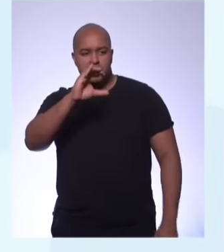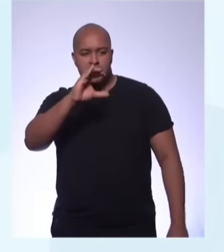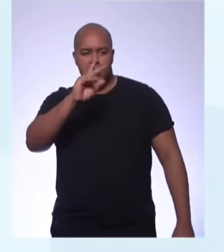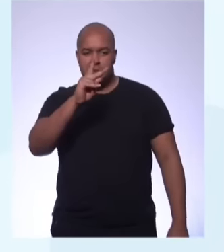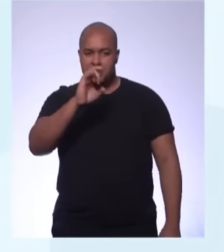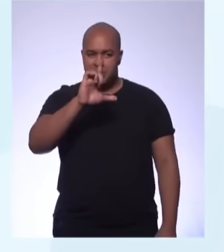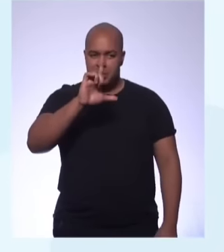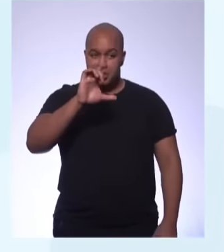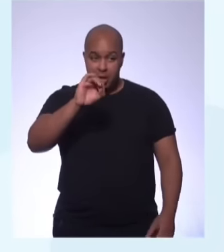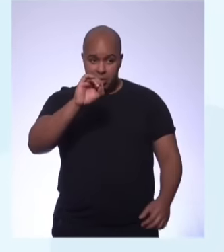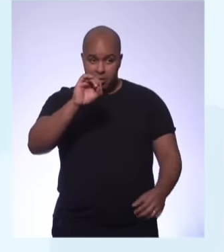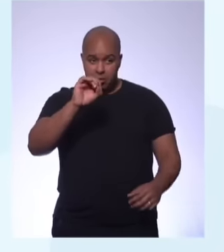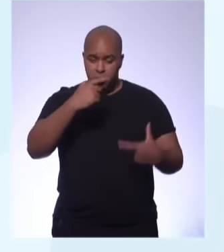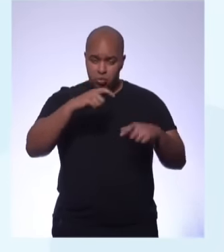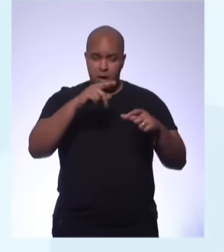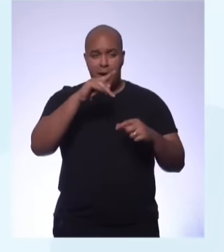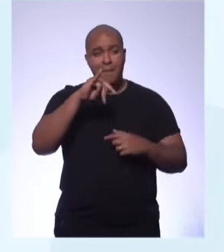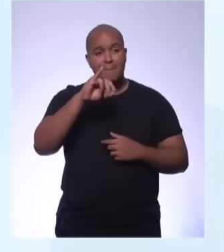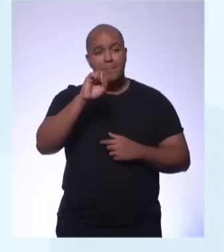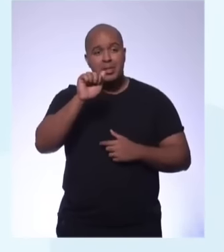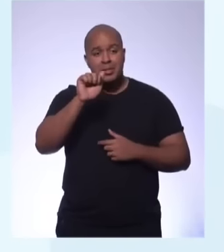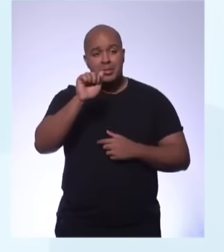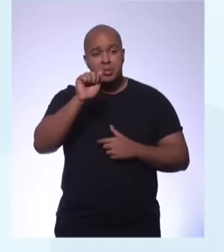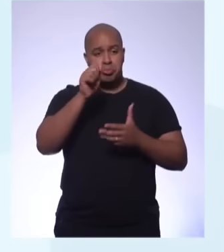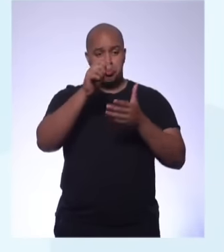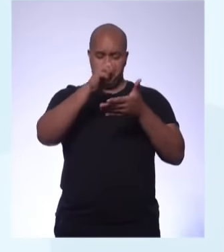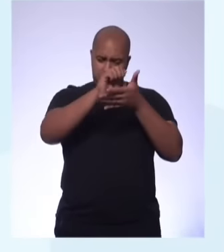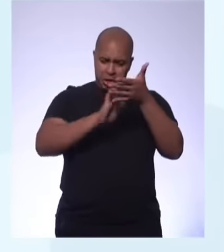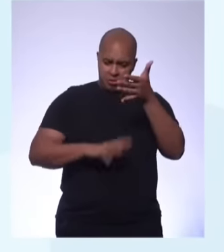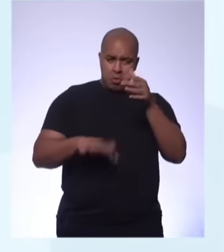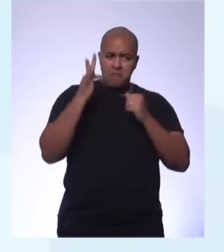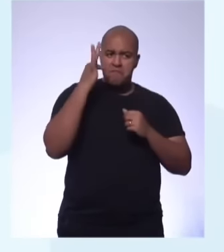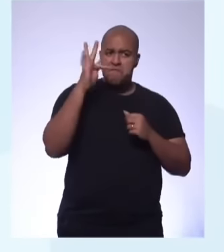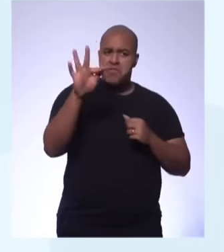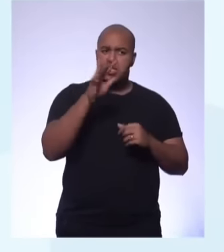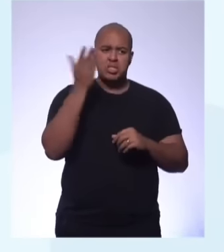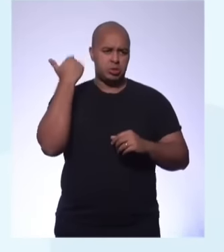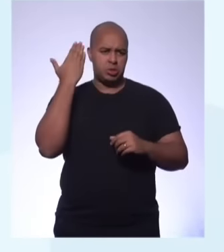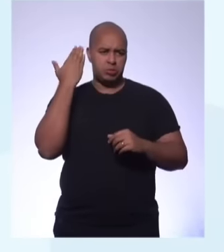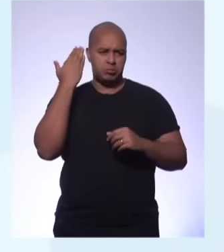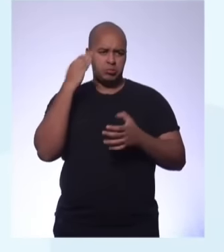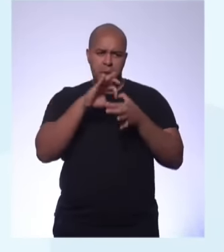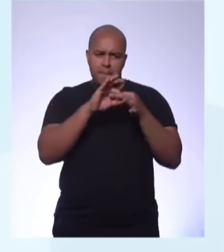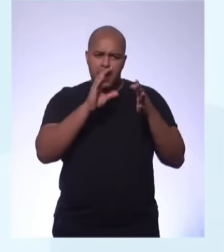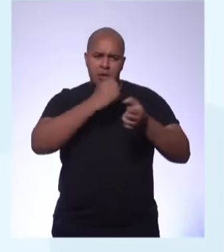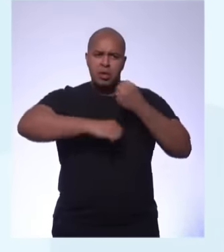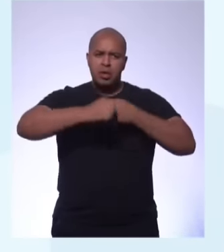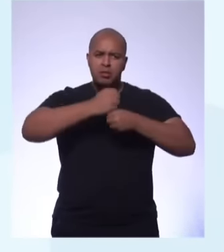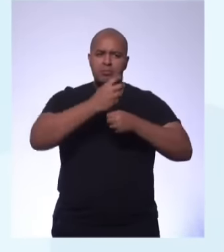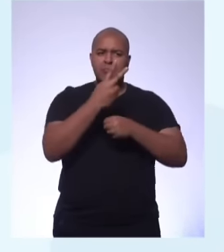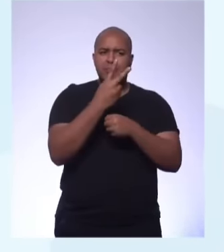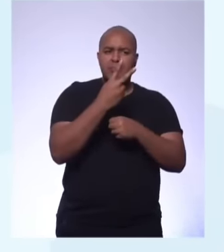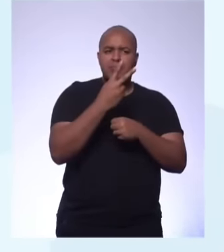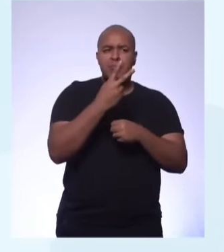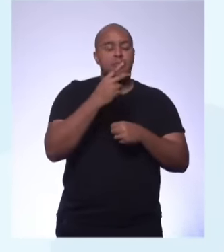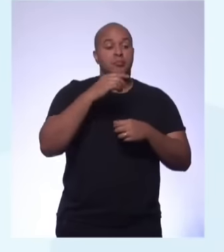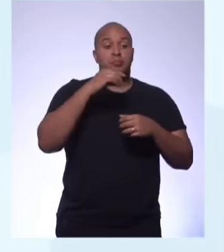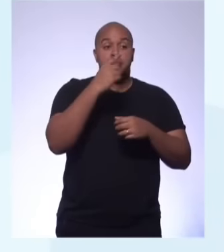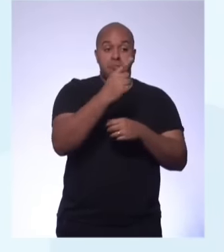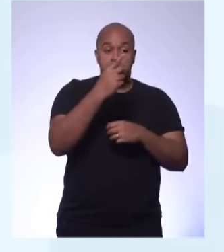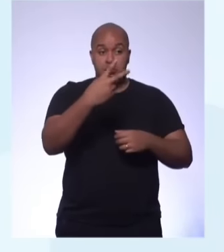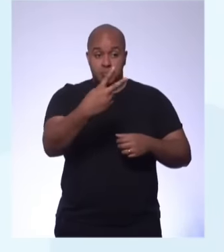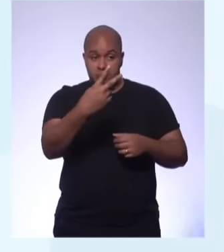antigo. Liberto em 1299, tornou-se um rico mercador. Olha só,